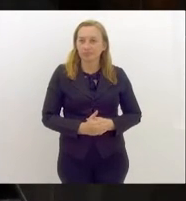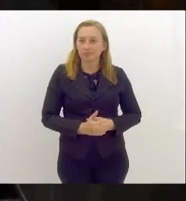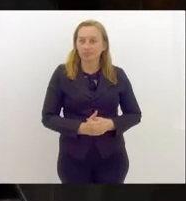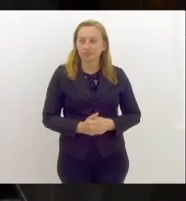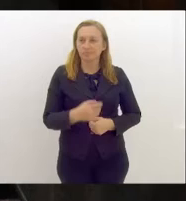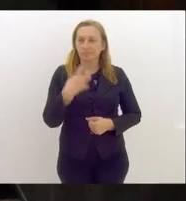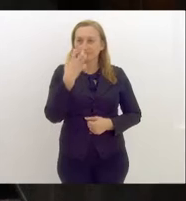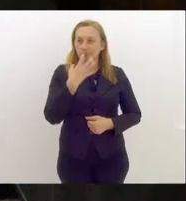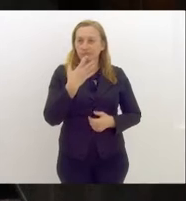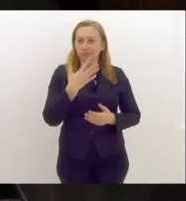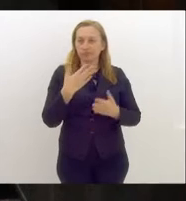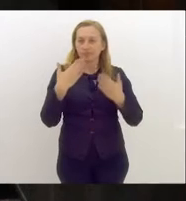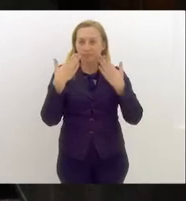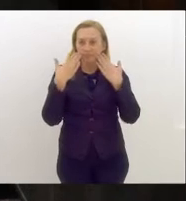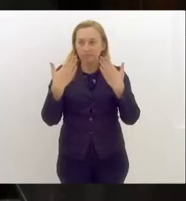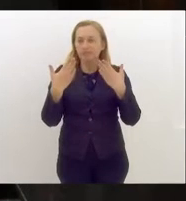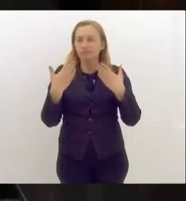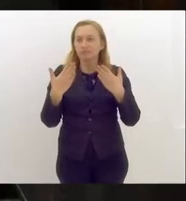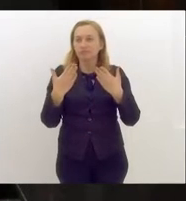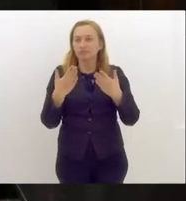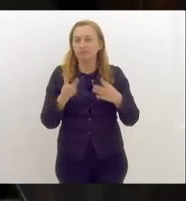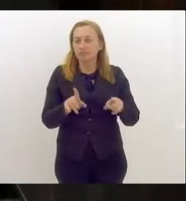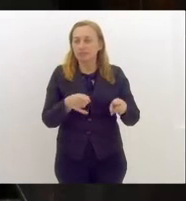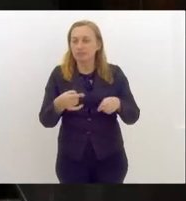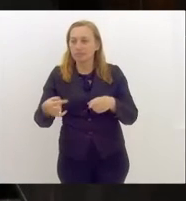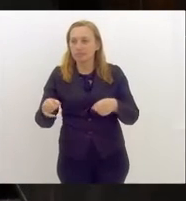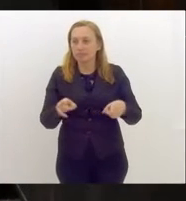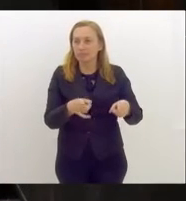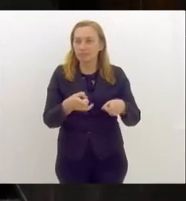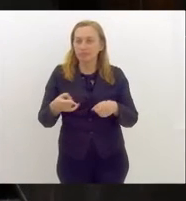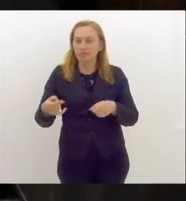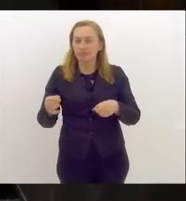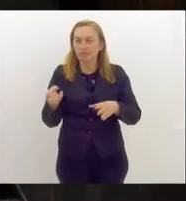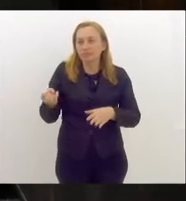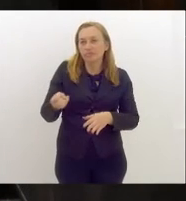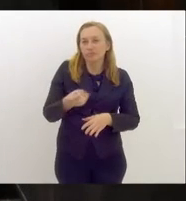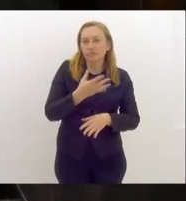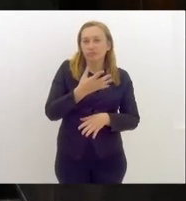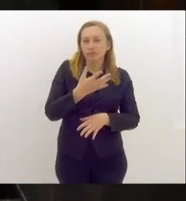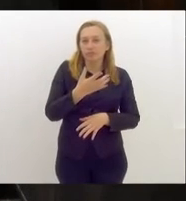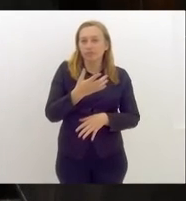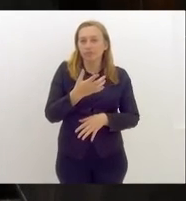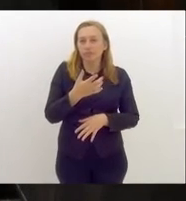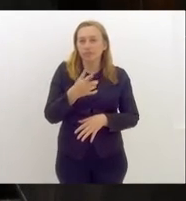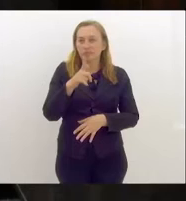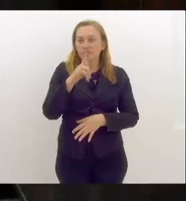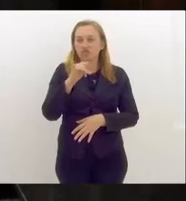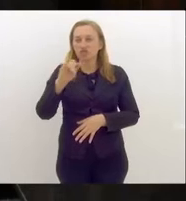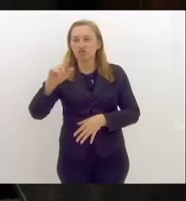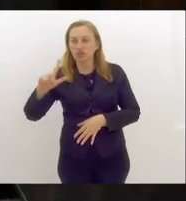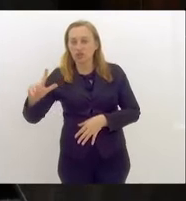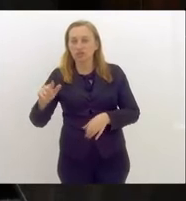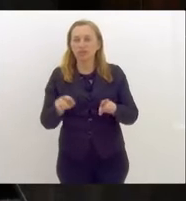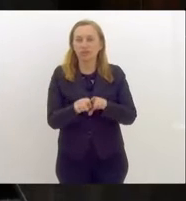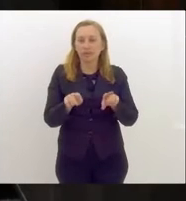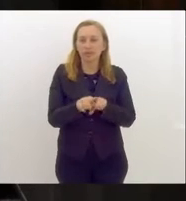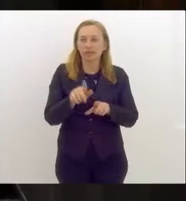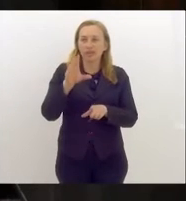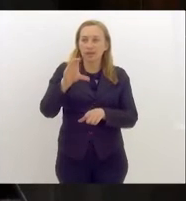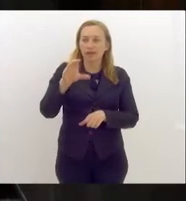apresentou músicas inéditas de Gil e Caetano